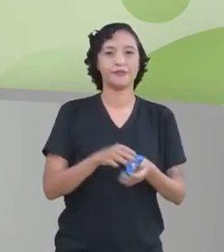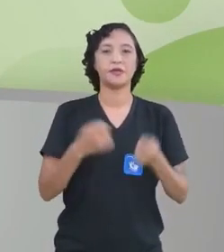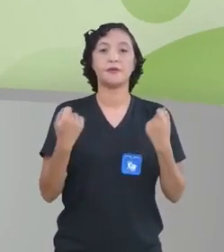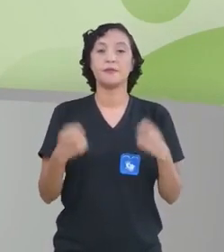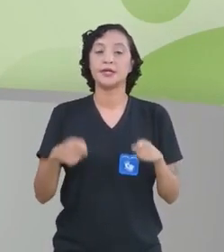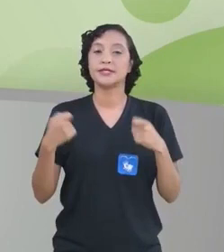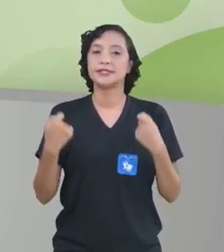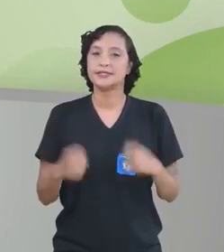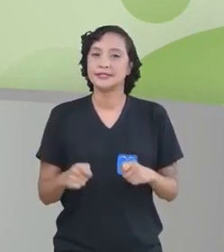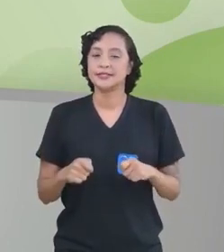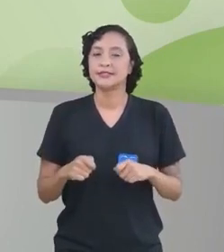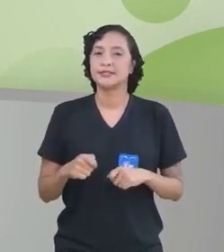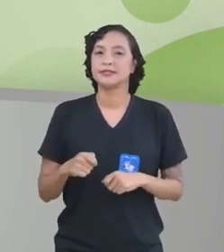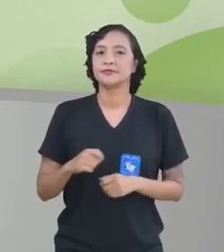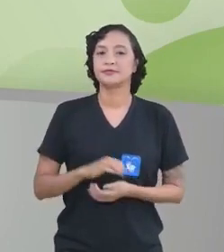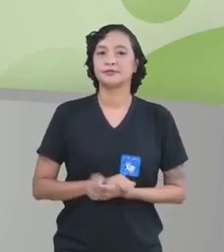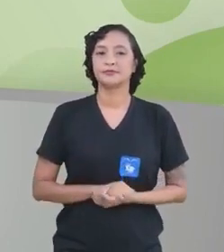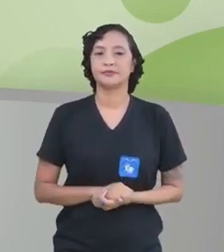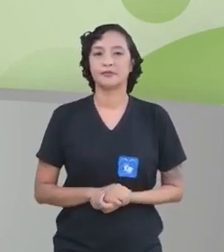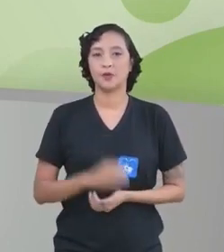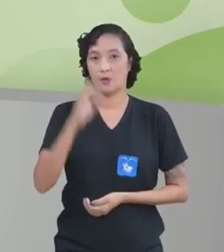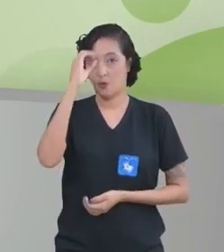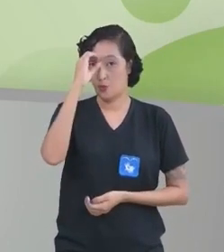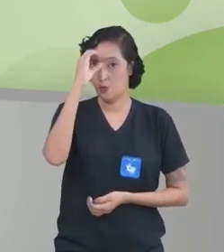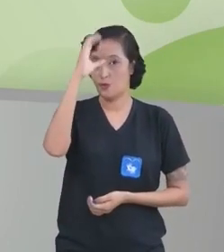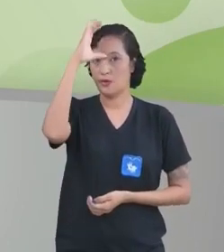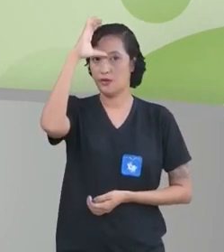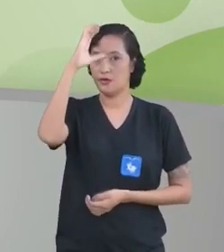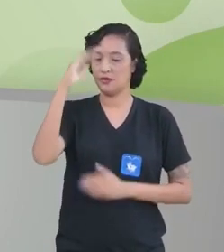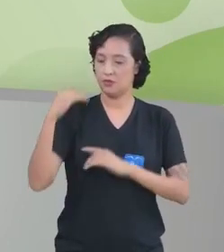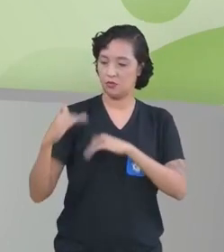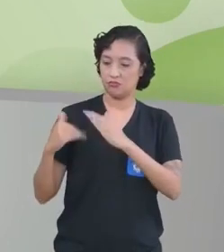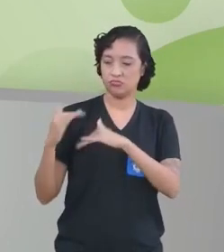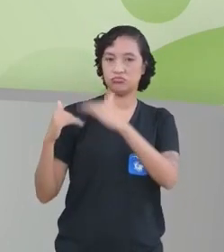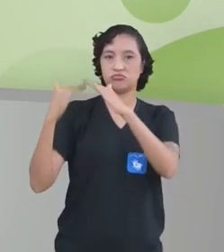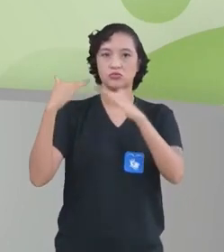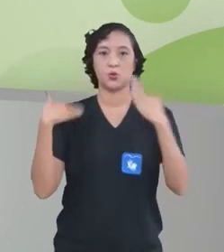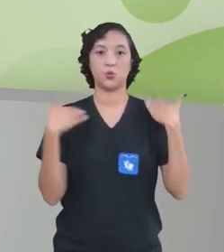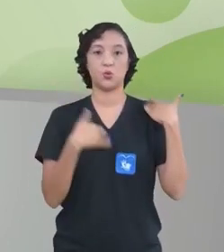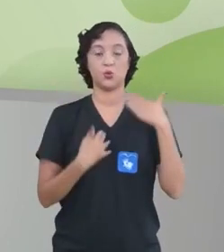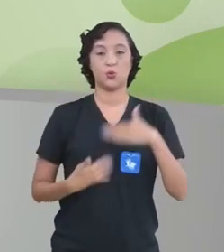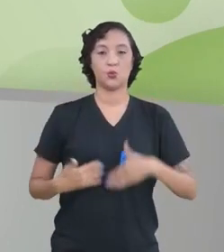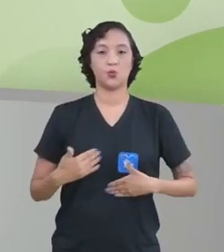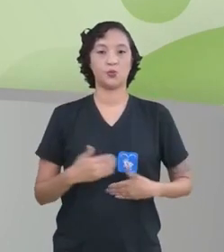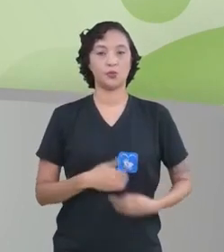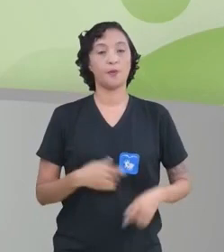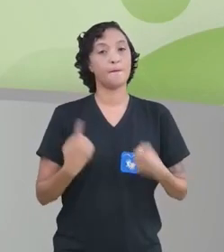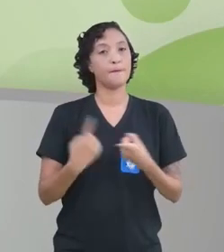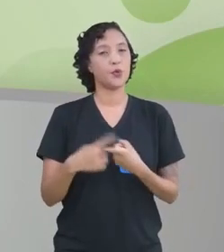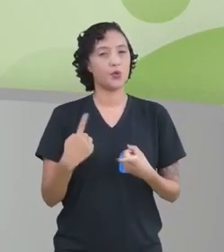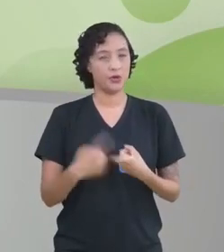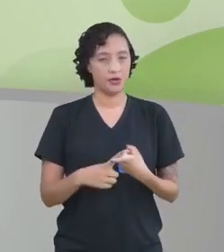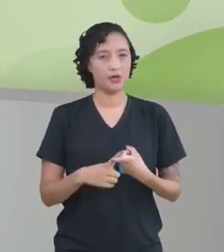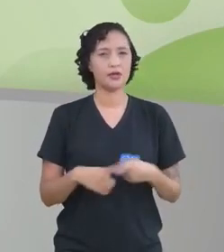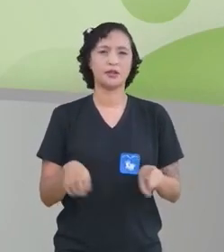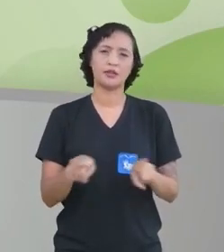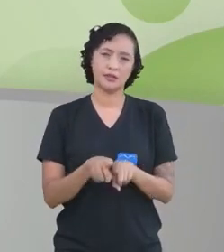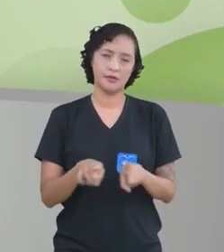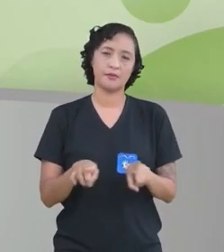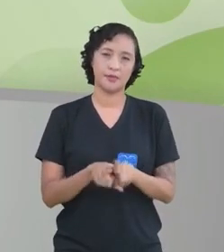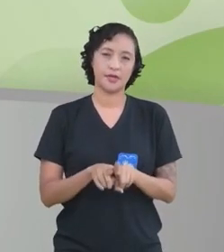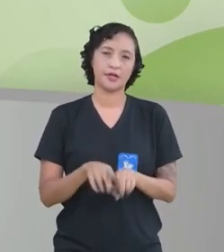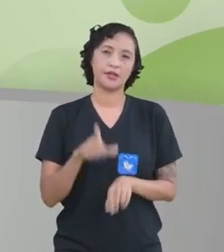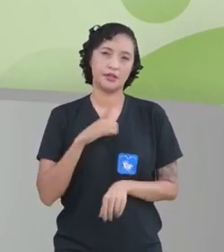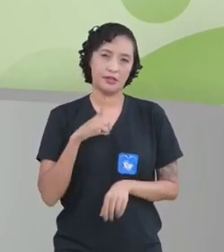ter total conhecimento do desenvolvimento do nosso corpo, porque também as mudanças se estabilizaram, mas o